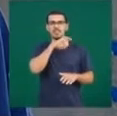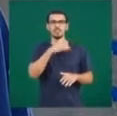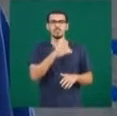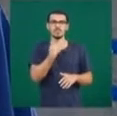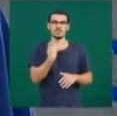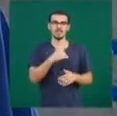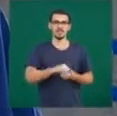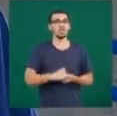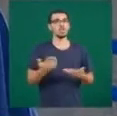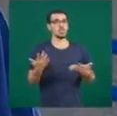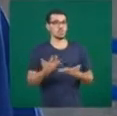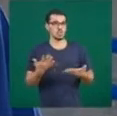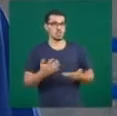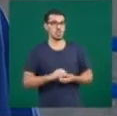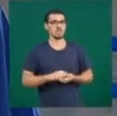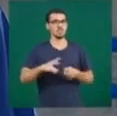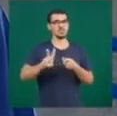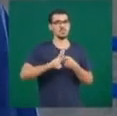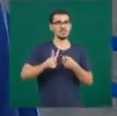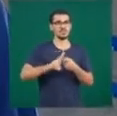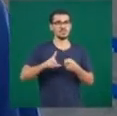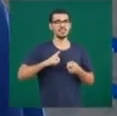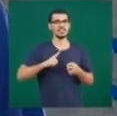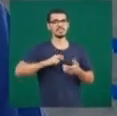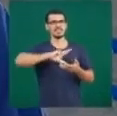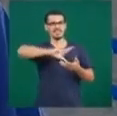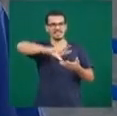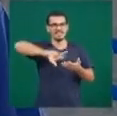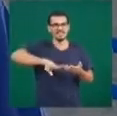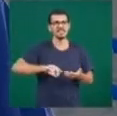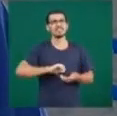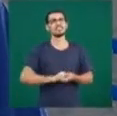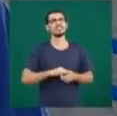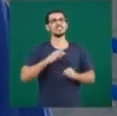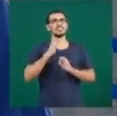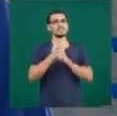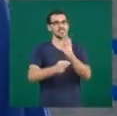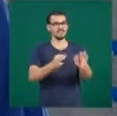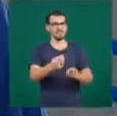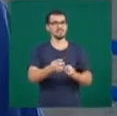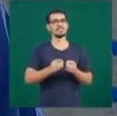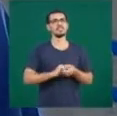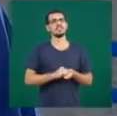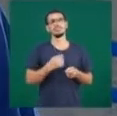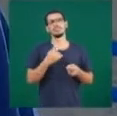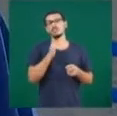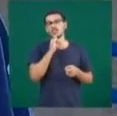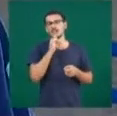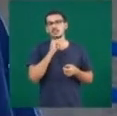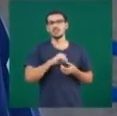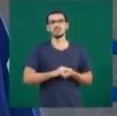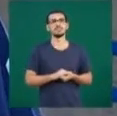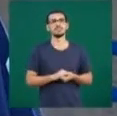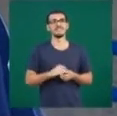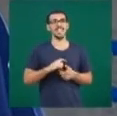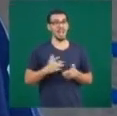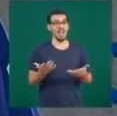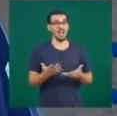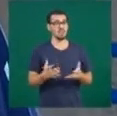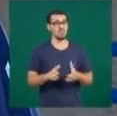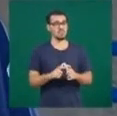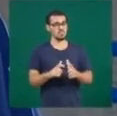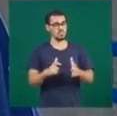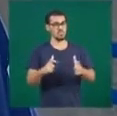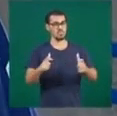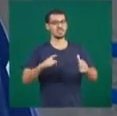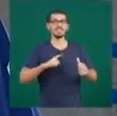veterinário oncologista, ele tem à disposição vários tratamentos eficientes. A oncologia veterinária tem sido cada vez mais alvo